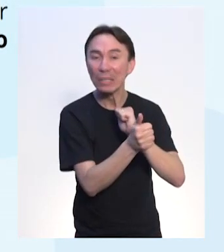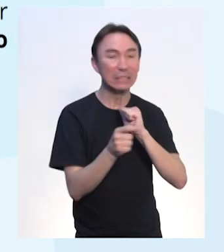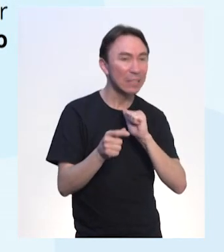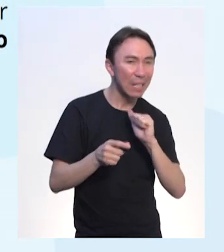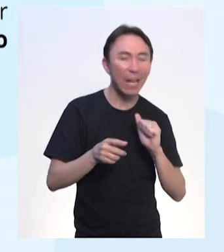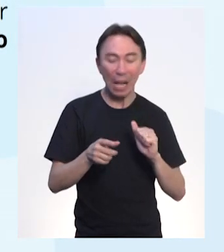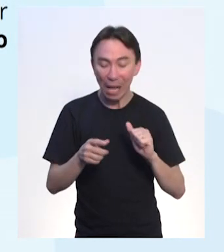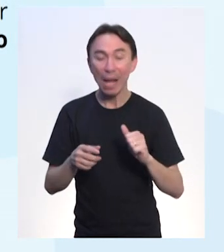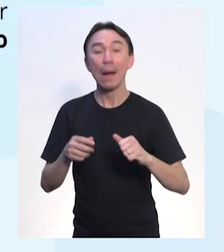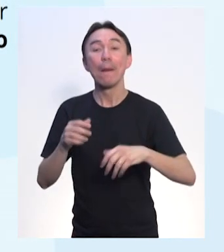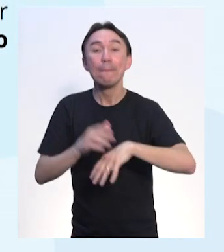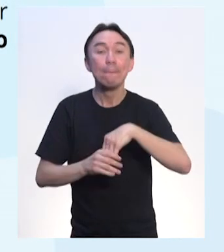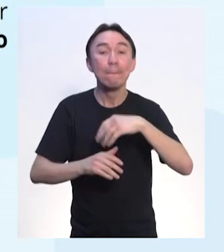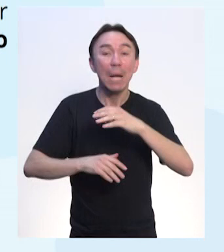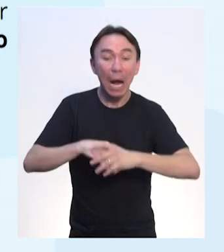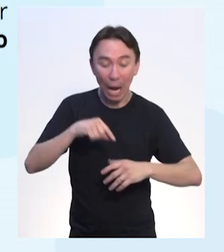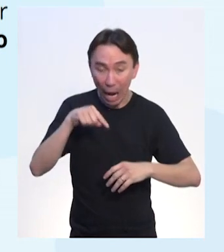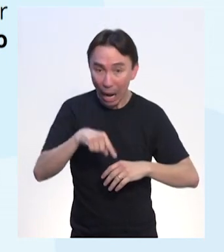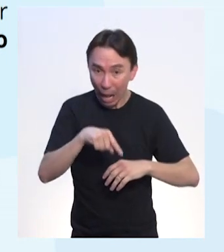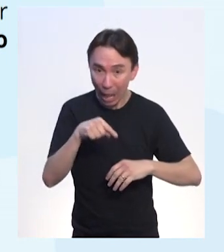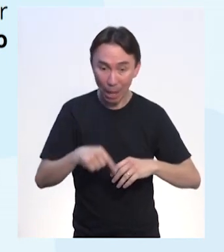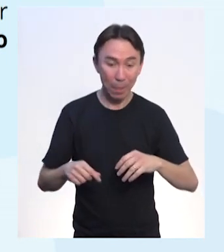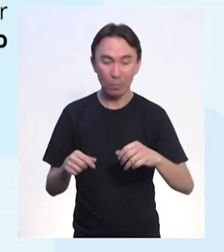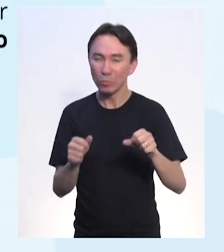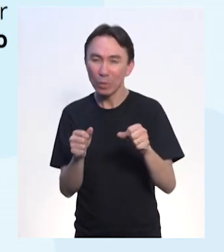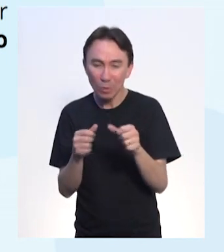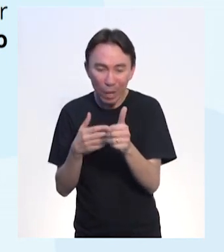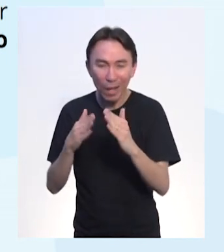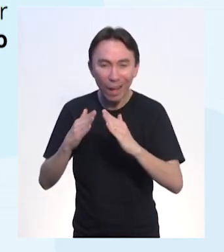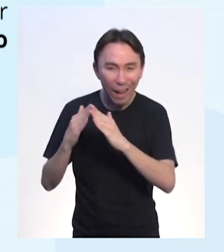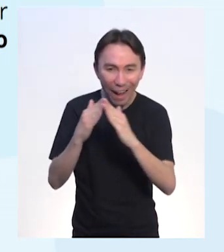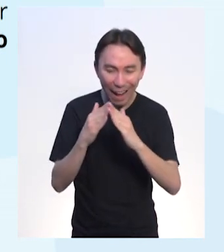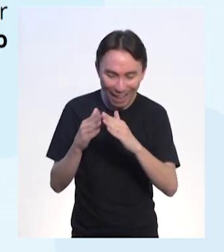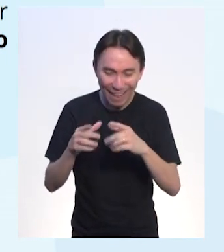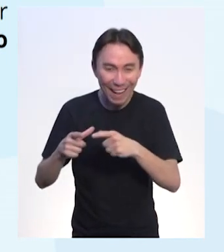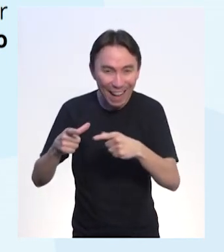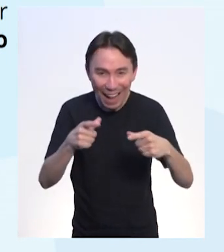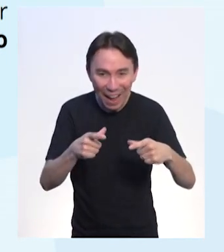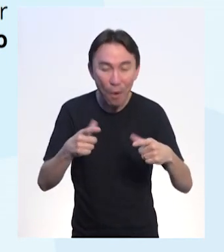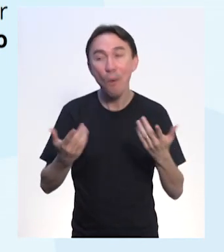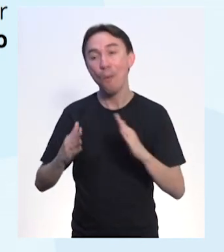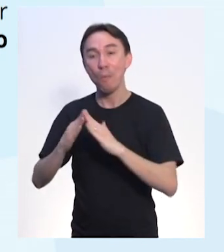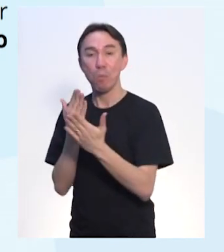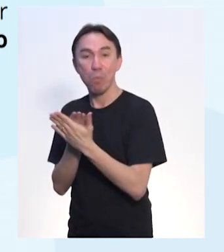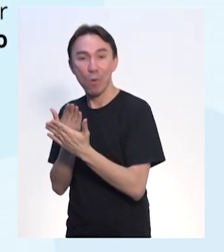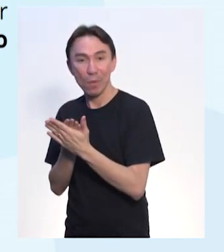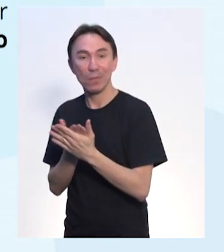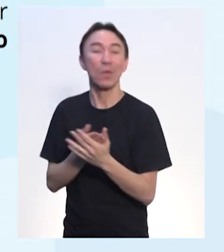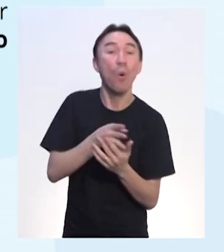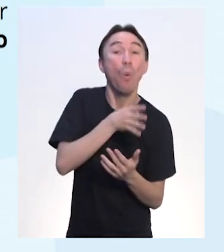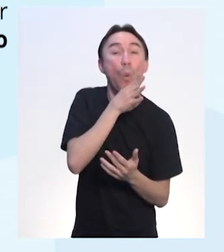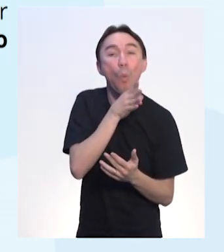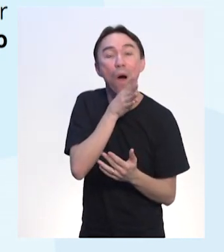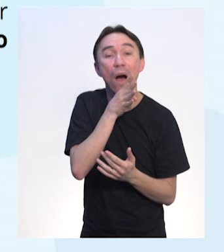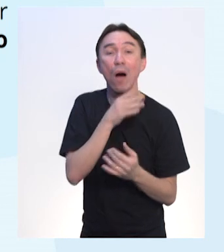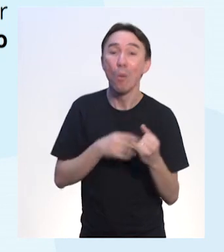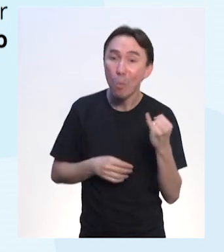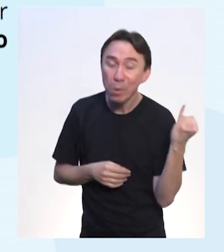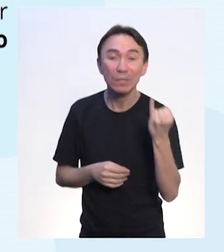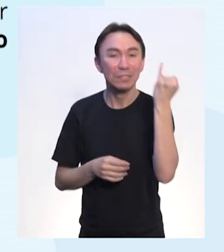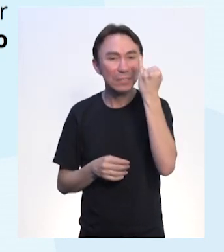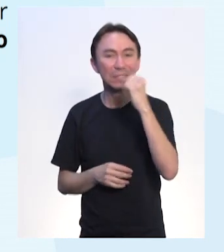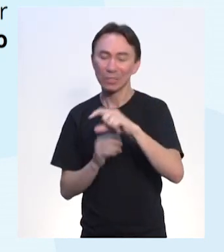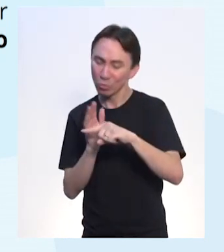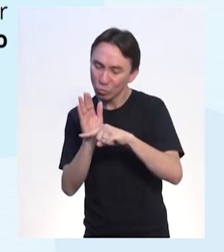bairro ou no entorno da escola também tem por objetivo propor melhoras no que diz respeito